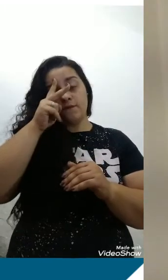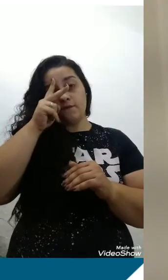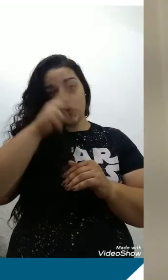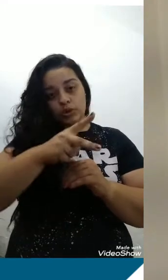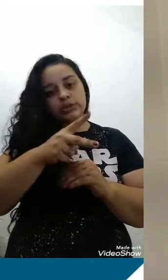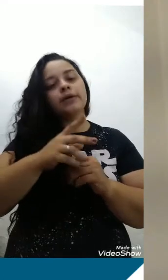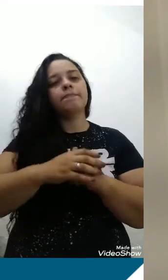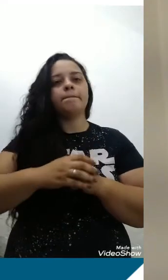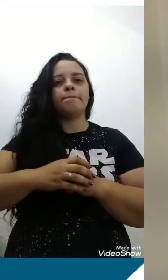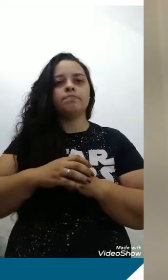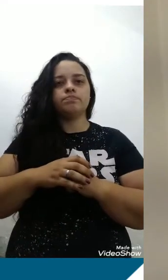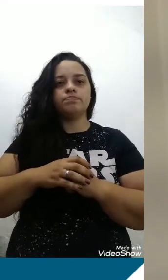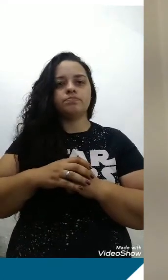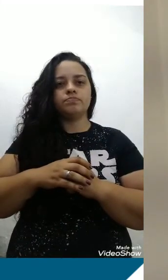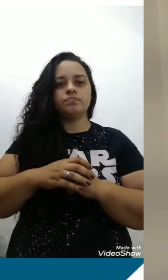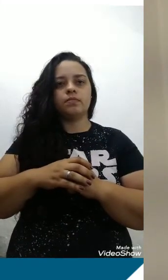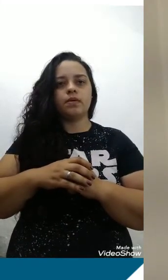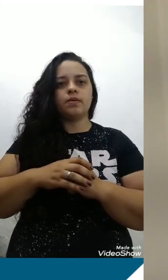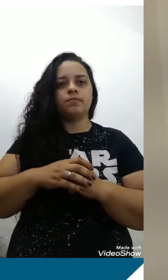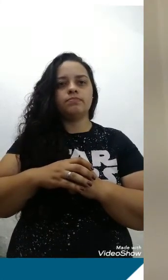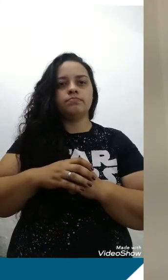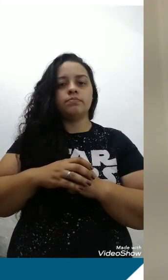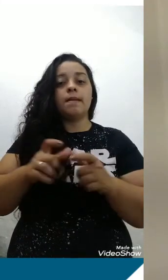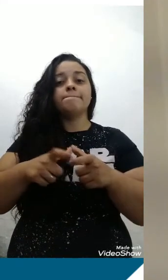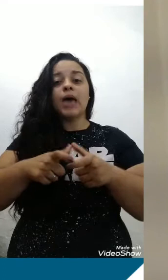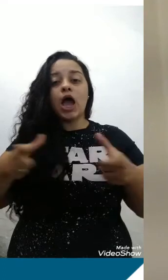quanto maior a força,